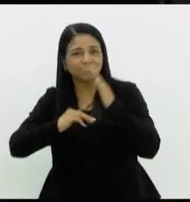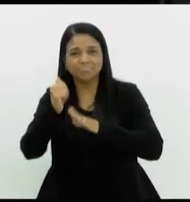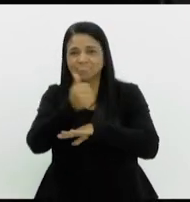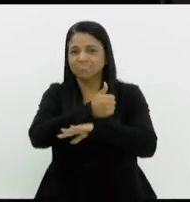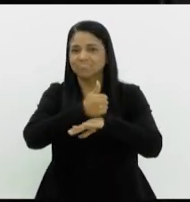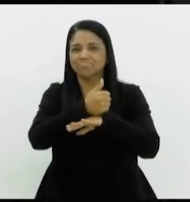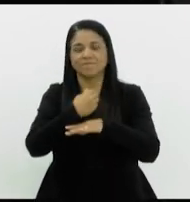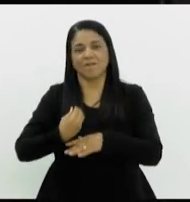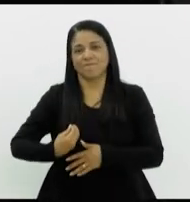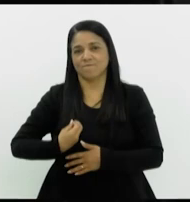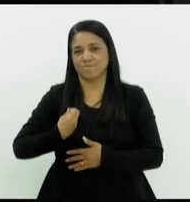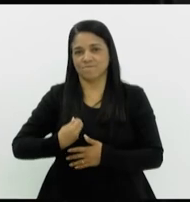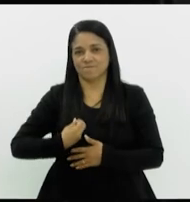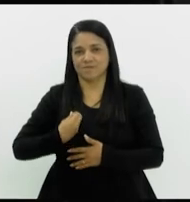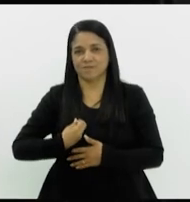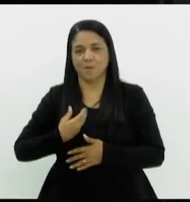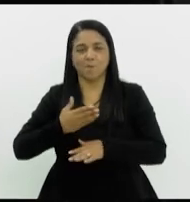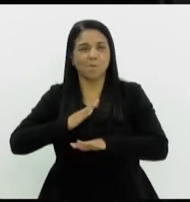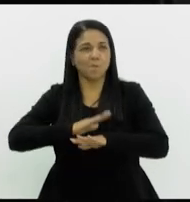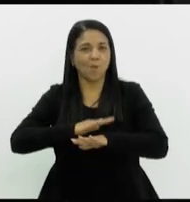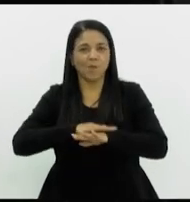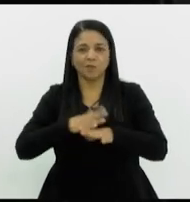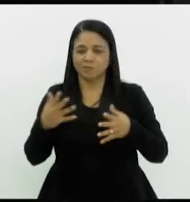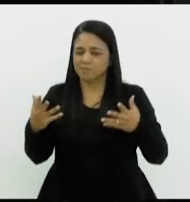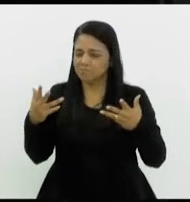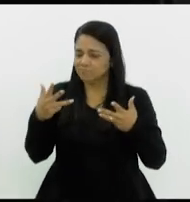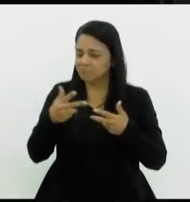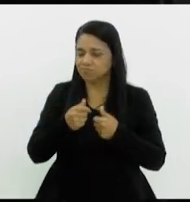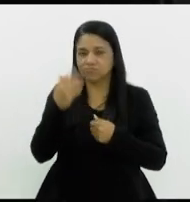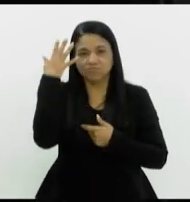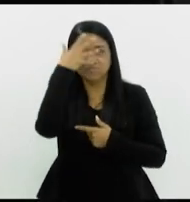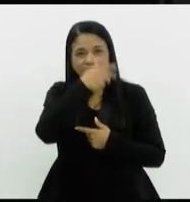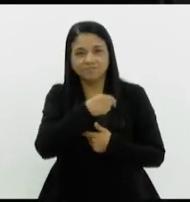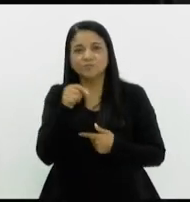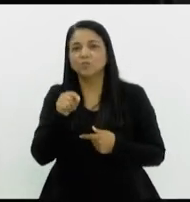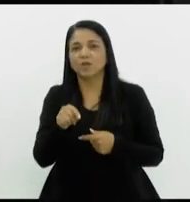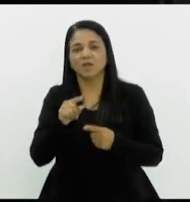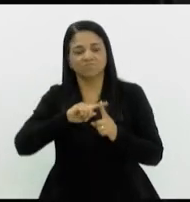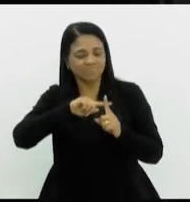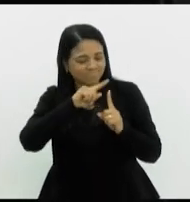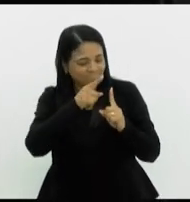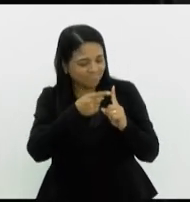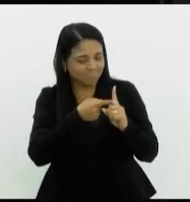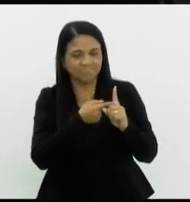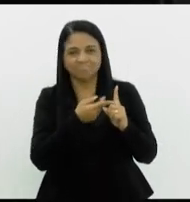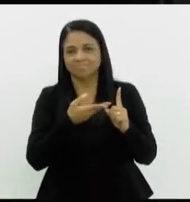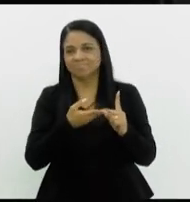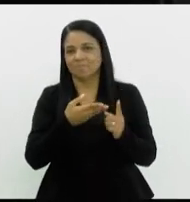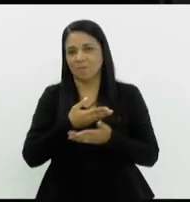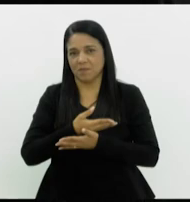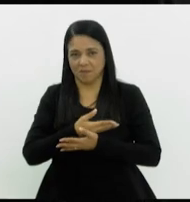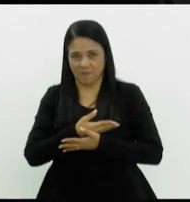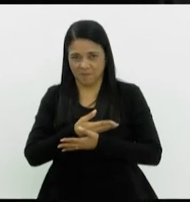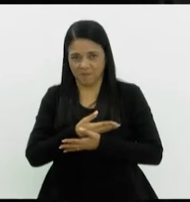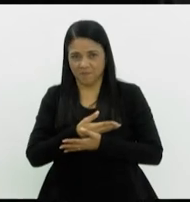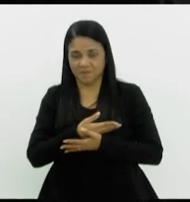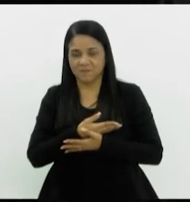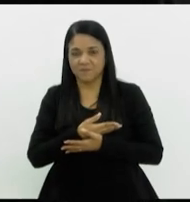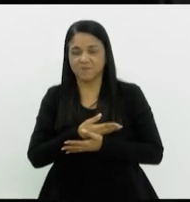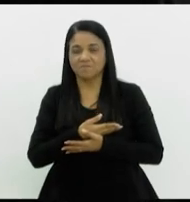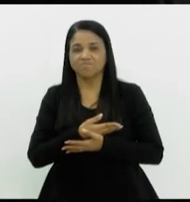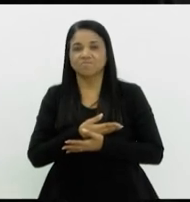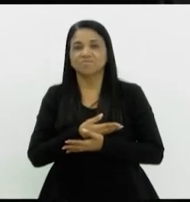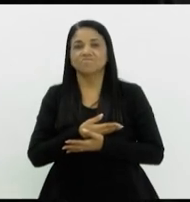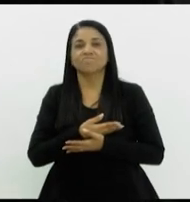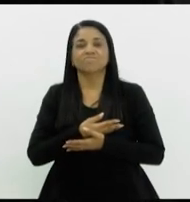sua vida, vivendo o momento mais bonito que uma mulher pode ter, que é gestar uma criança. E, nesse